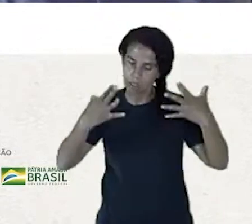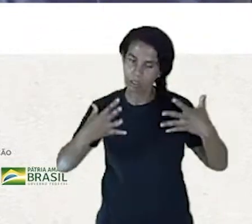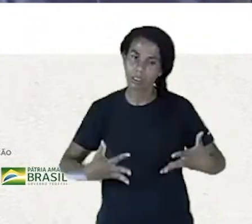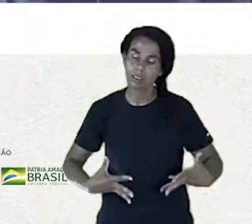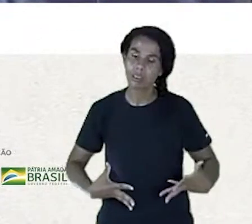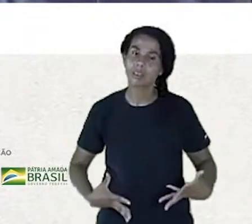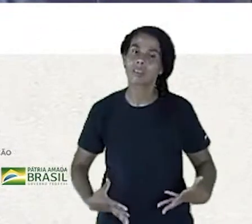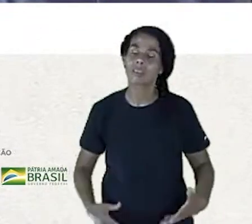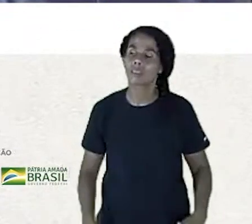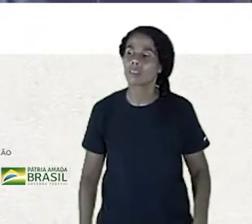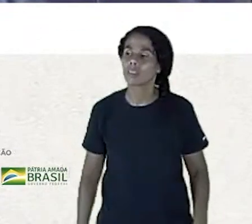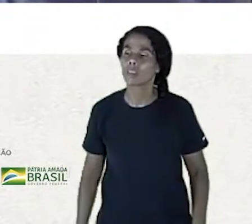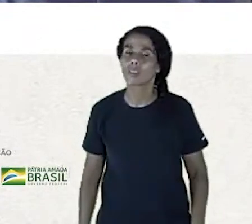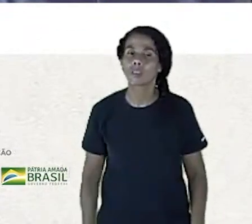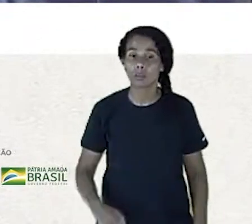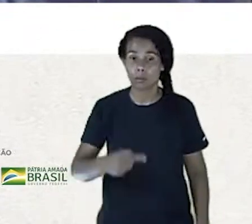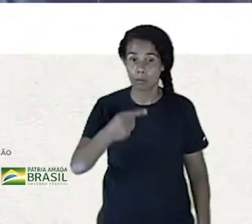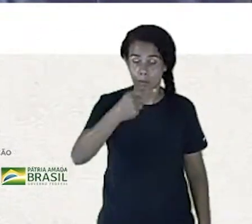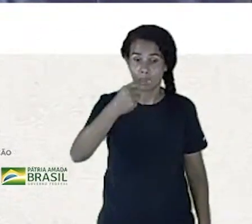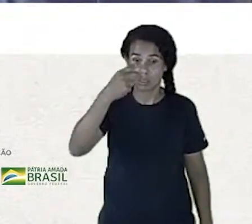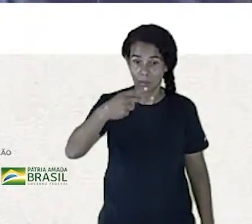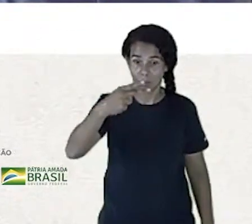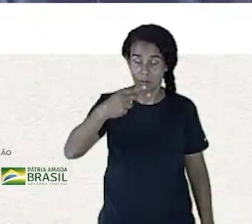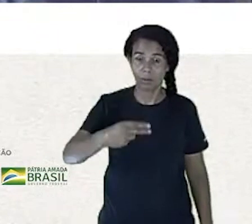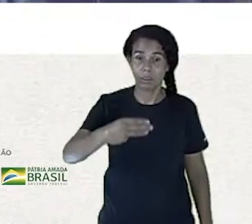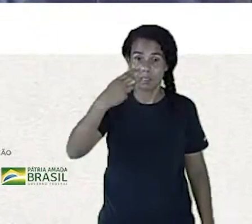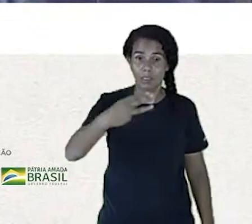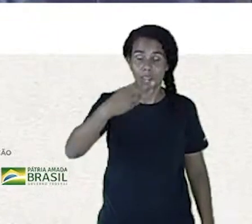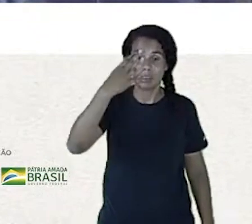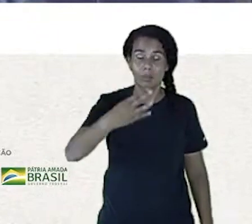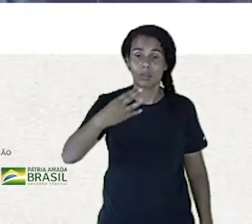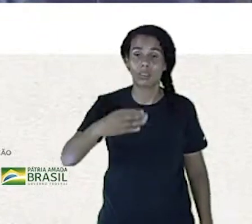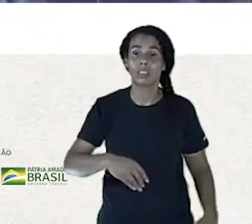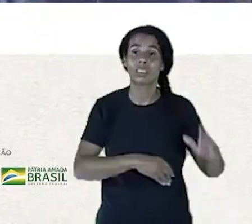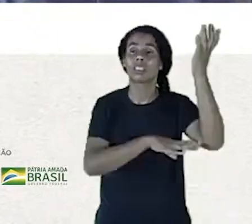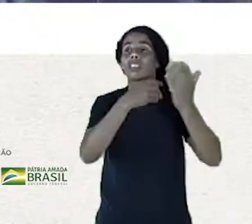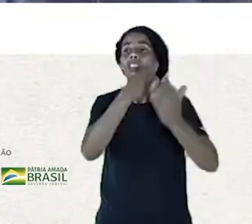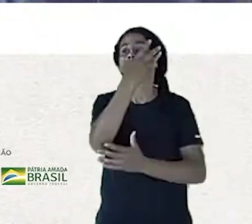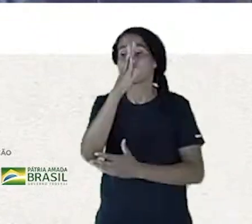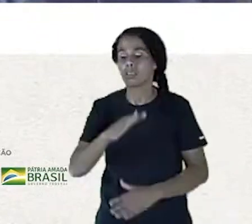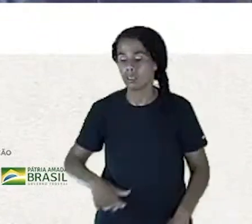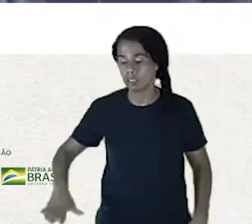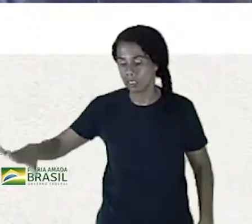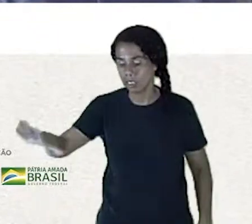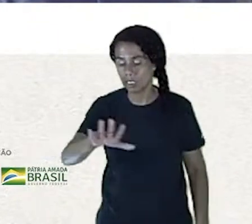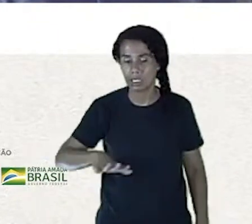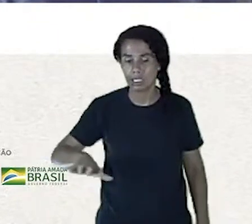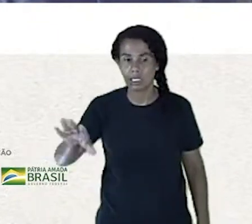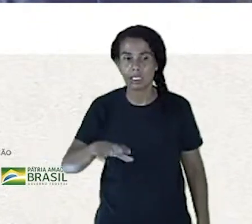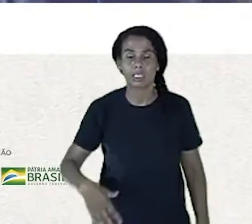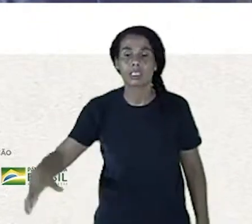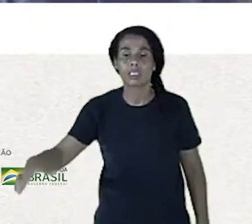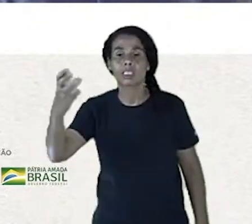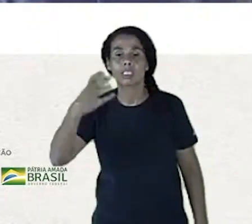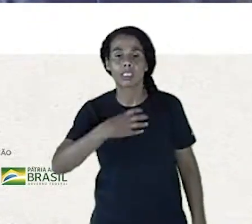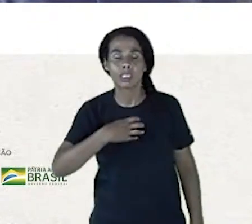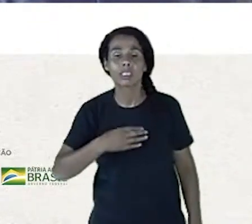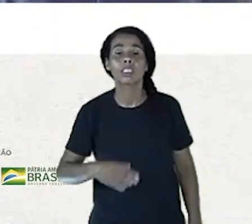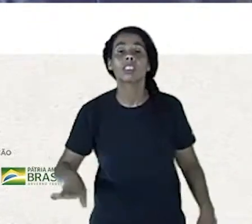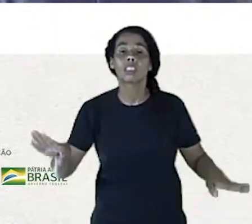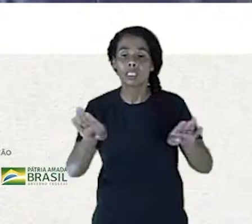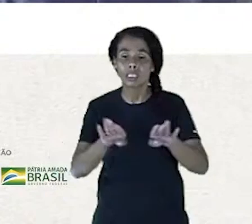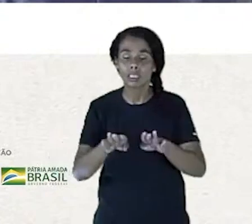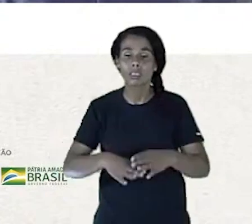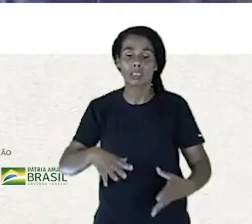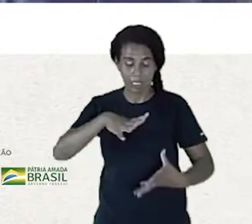quartas naturezas, que o conhecimento, a ciência, a busca, a necessidade humana foi